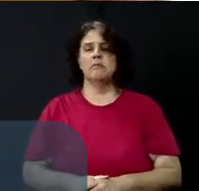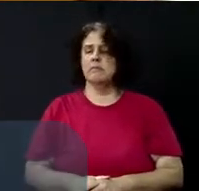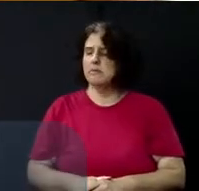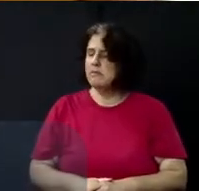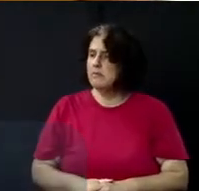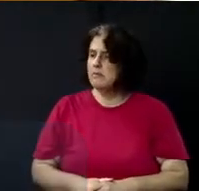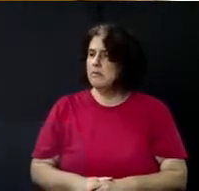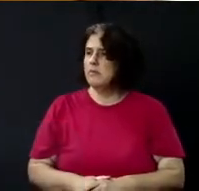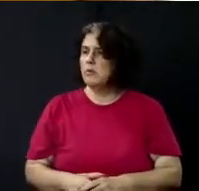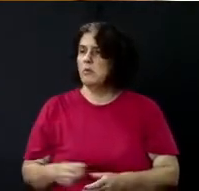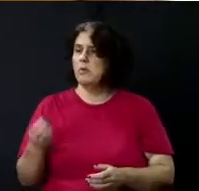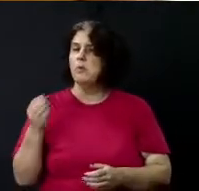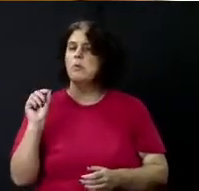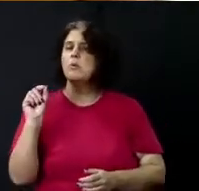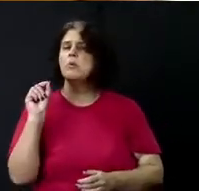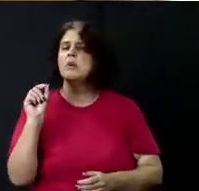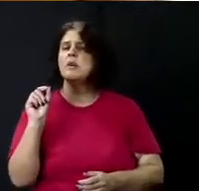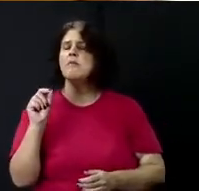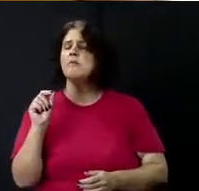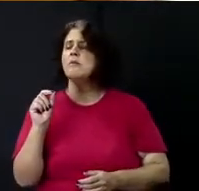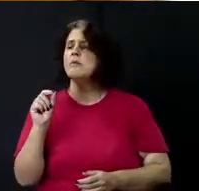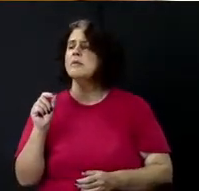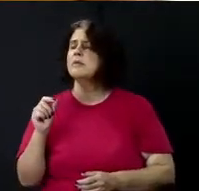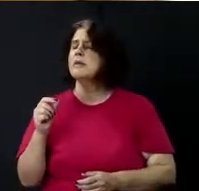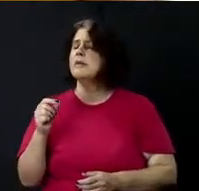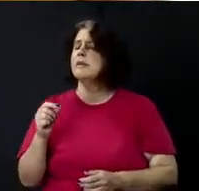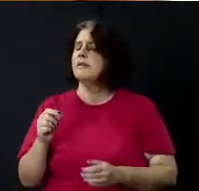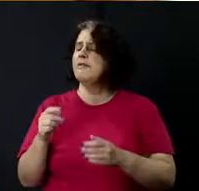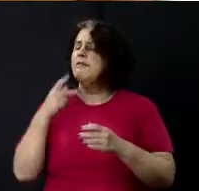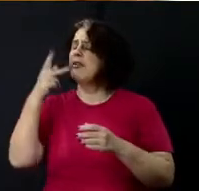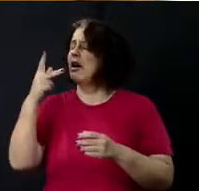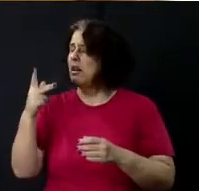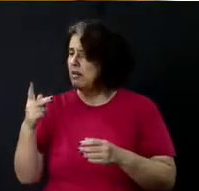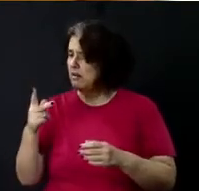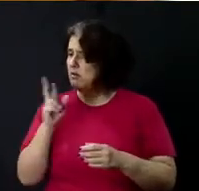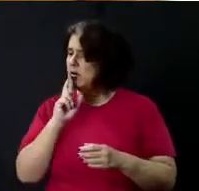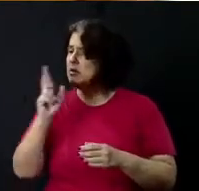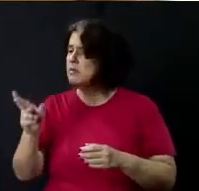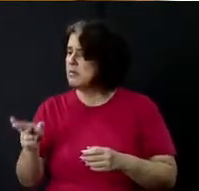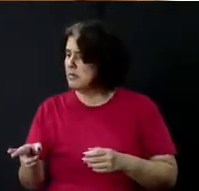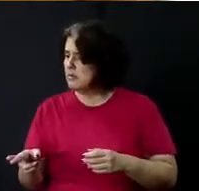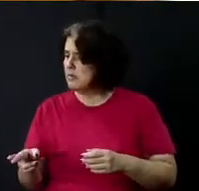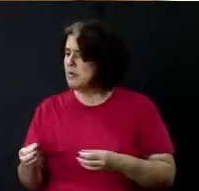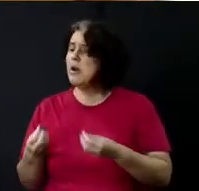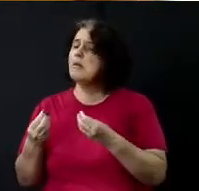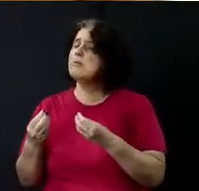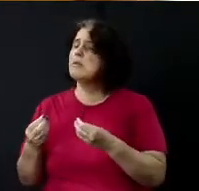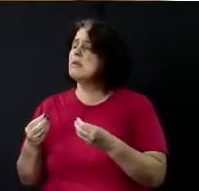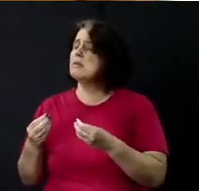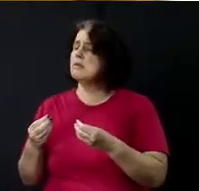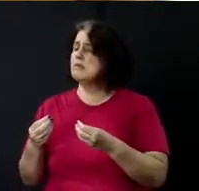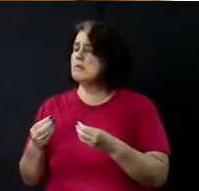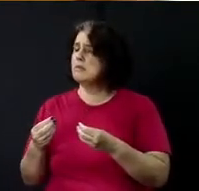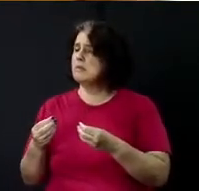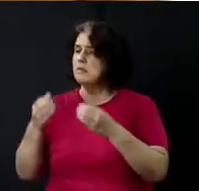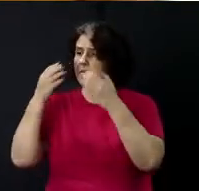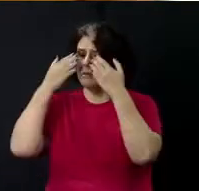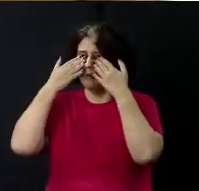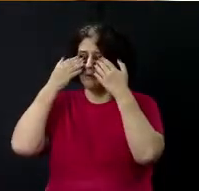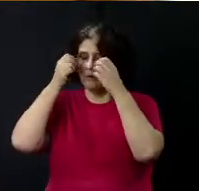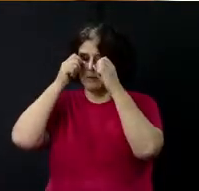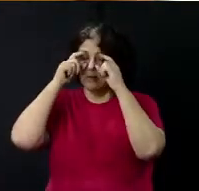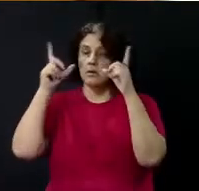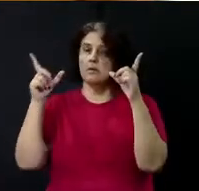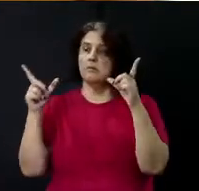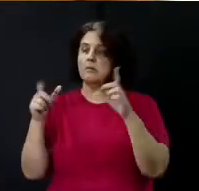respeito dele? Isso está no versículo 17. A resposta do homem que teve os olhos abertos, que